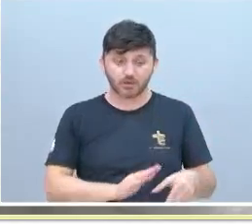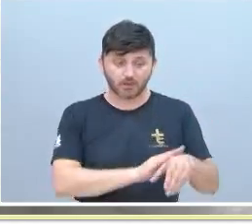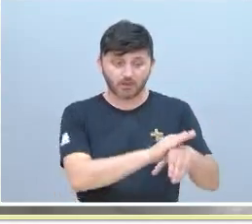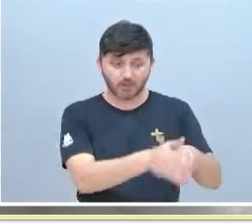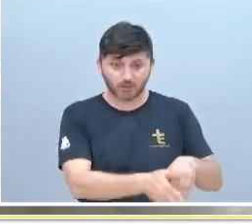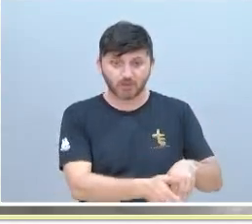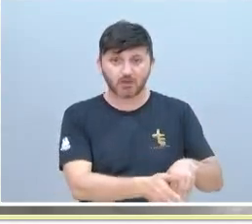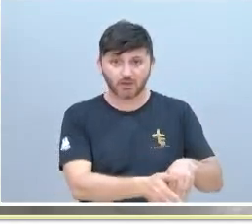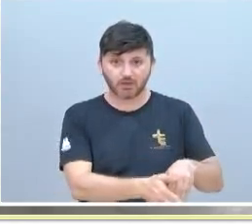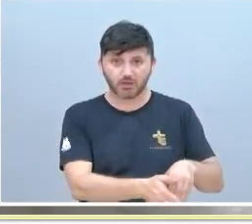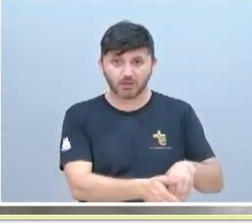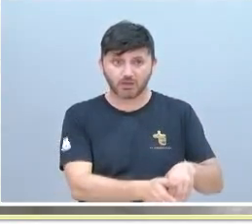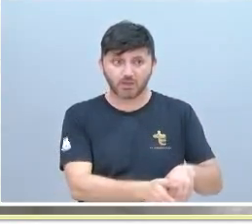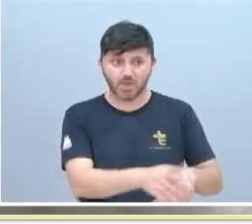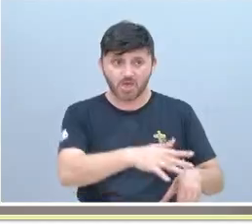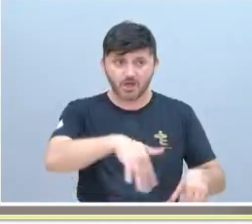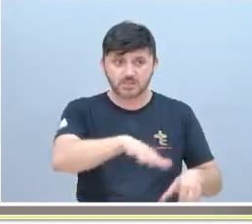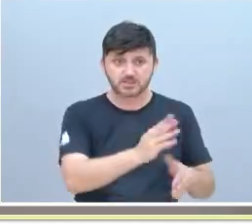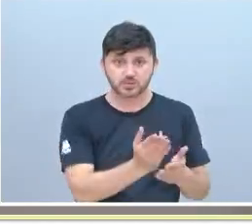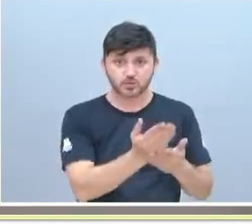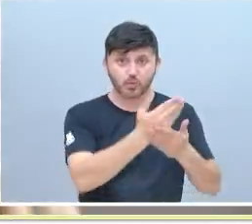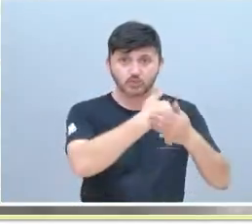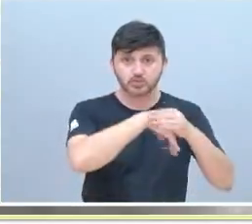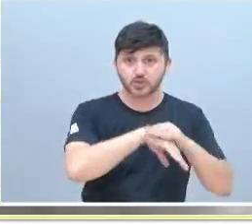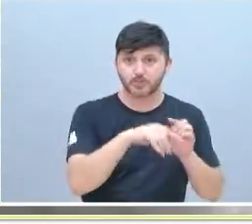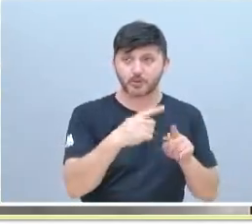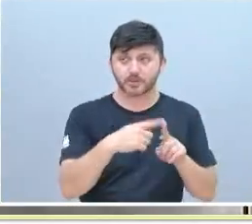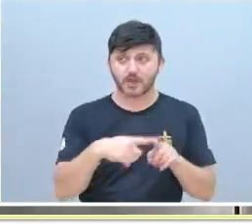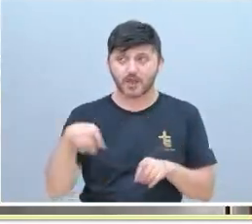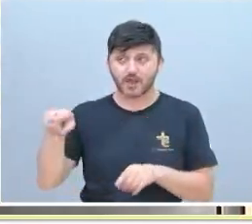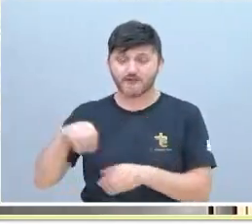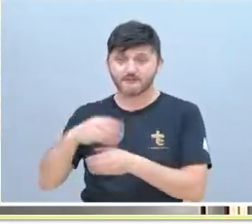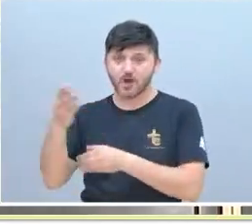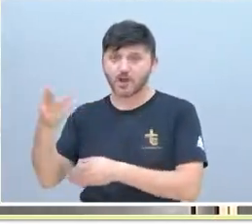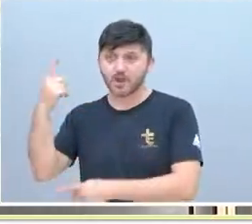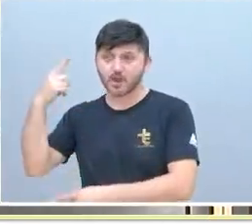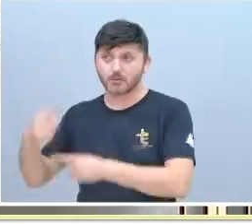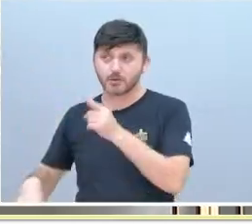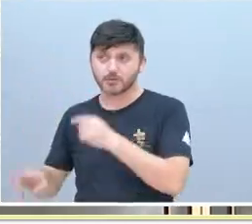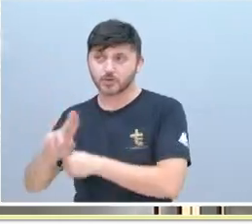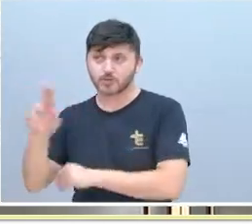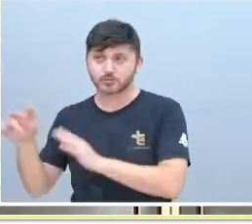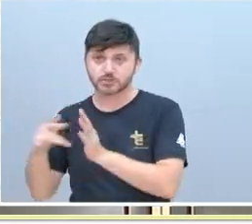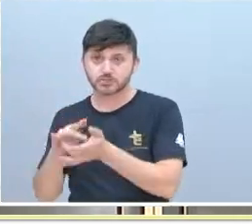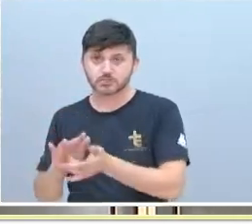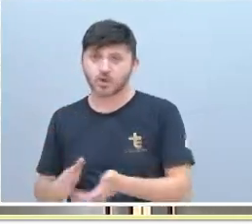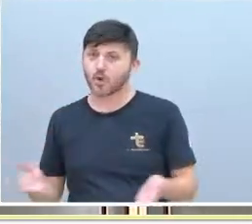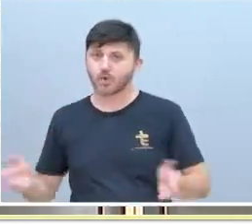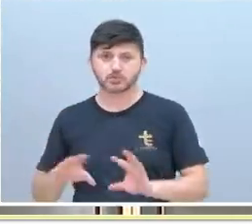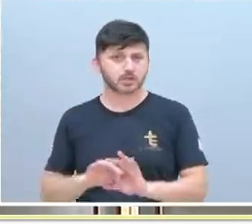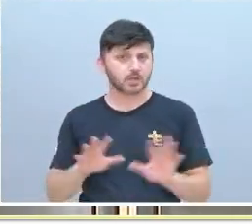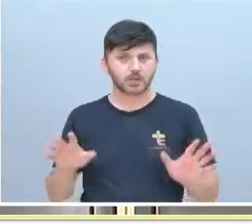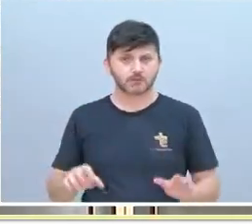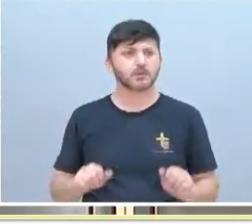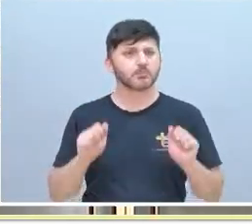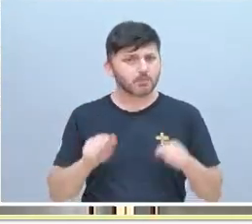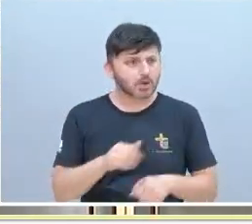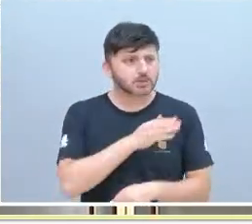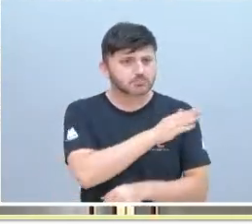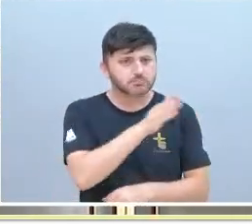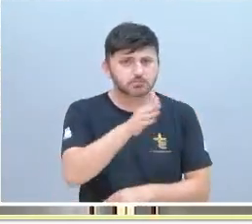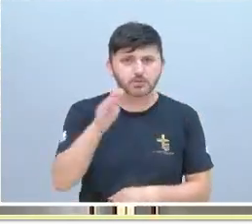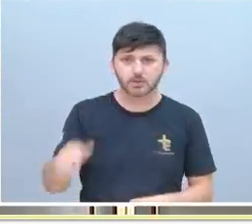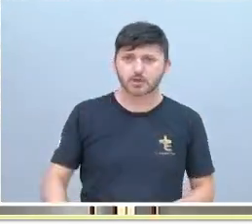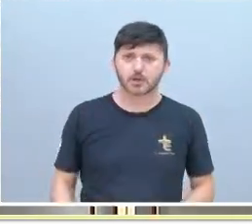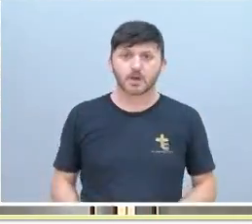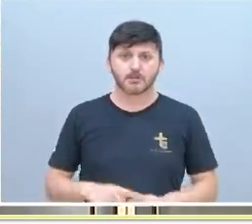O nosso agir denota por si só, mais do que uma tatuagem